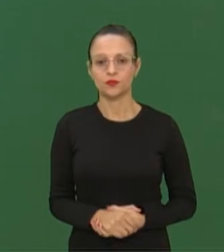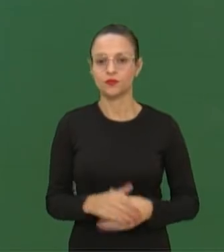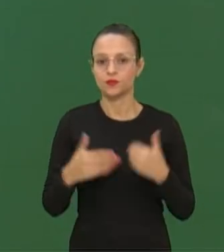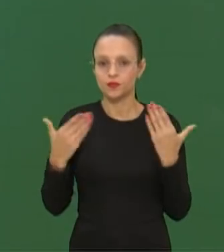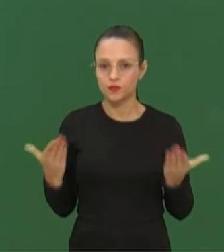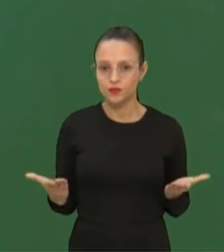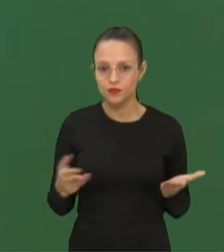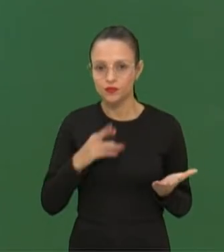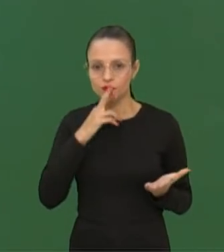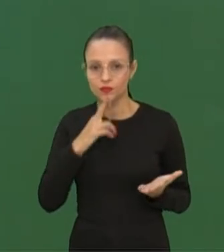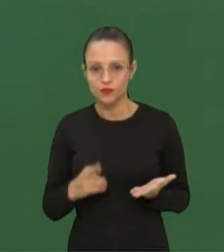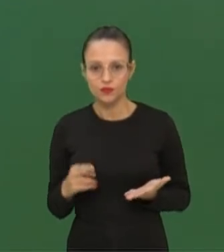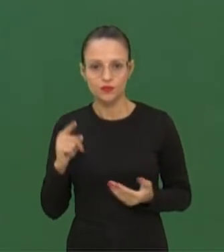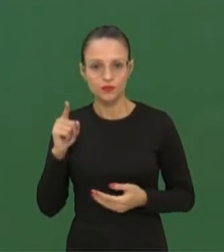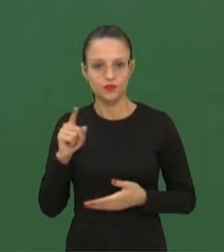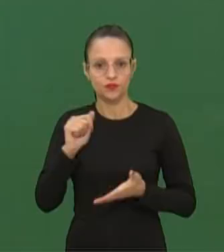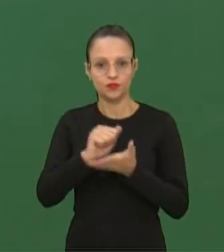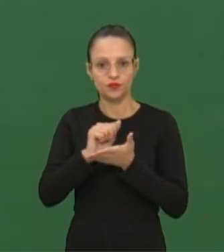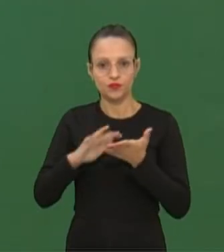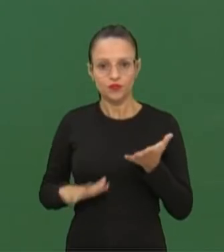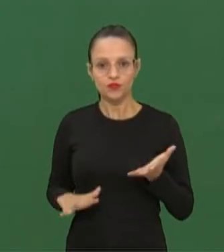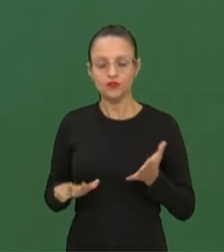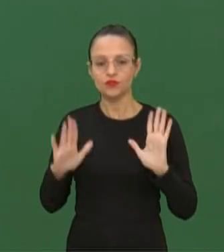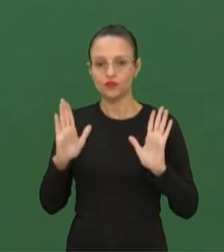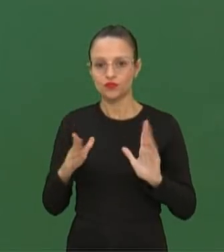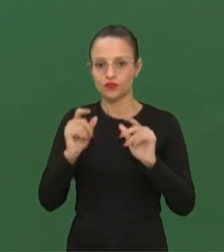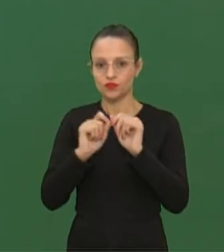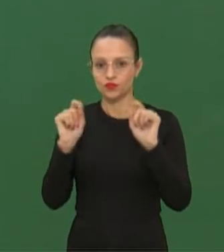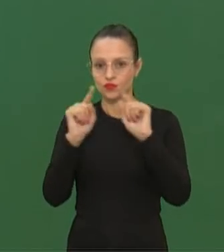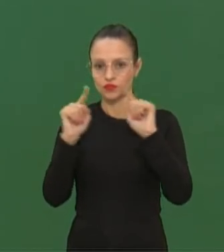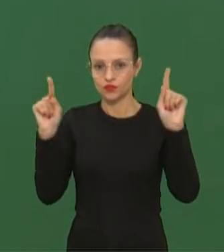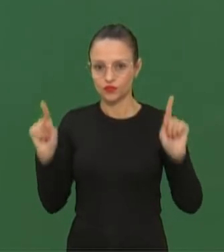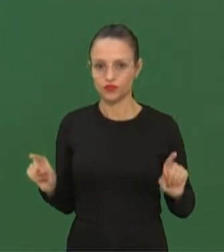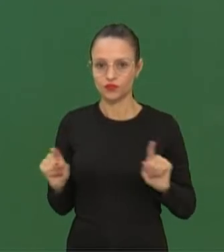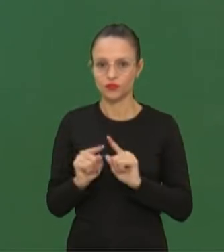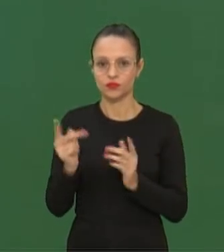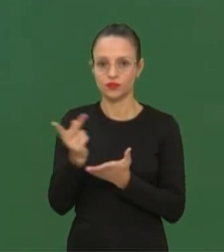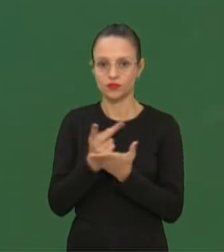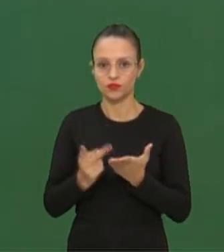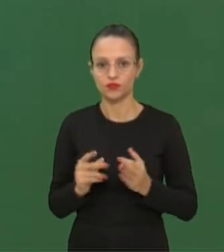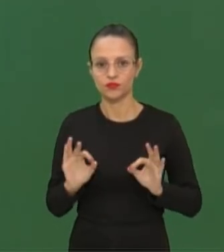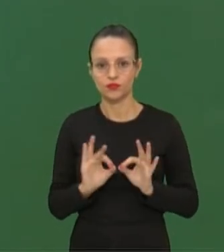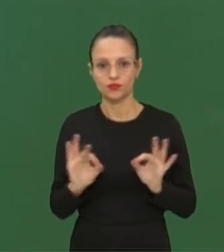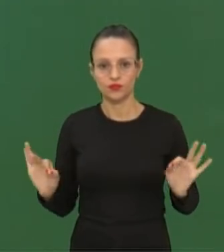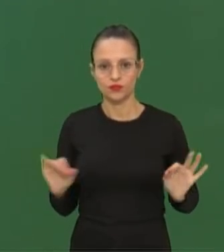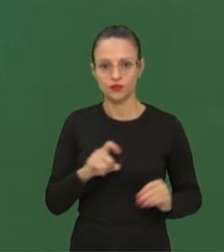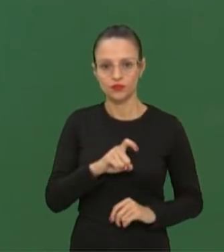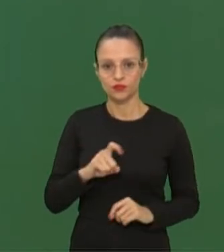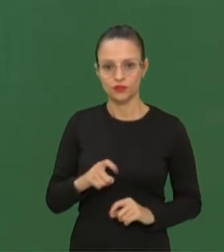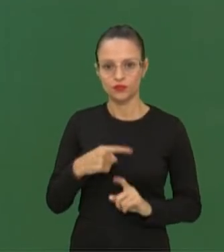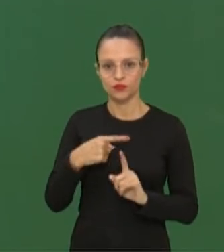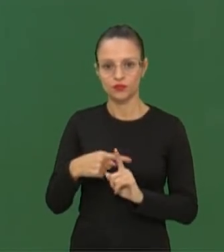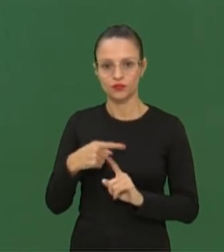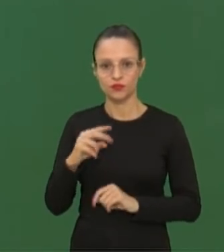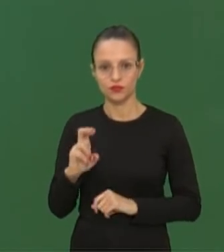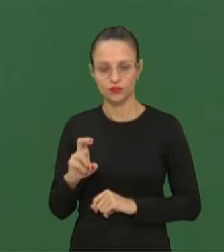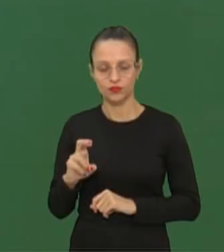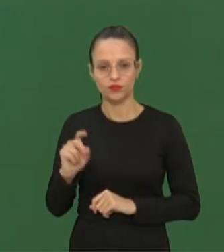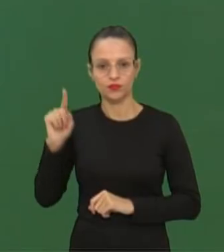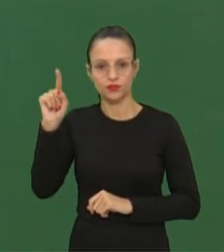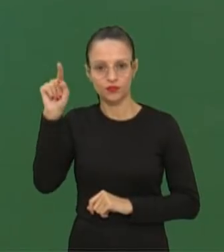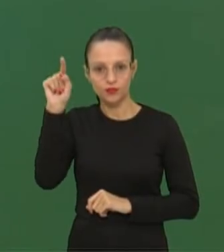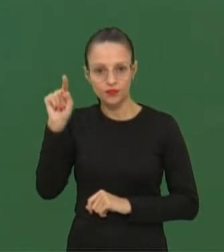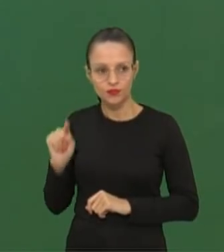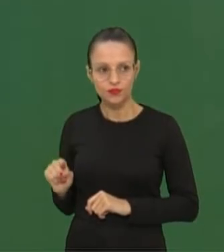Então, para resolver essa situação, problema, eu já fiz o desenho aqui com o comprimento, que é x mais 5, e a largura, que é metade, x mais 5 sobre